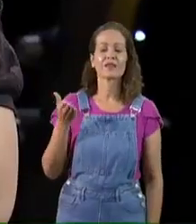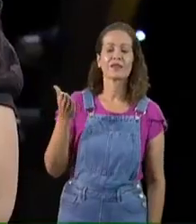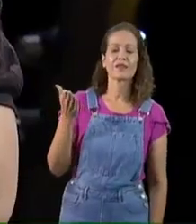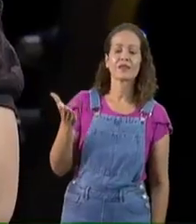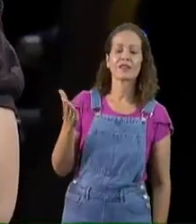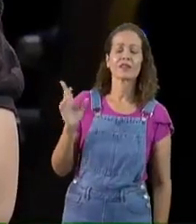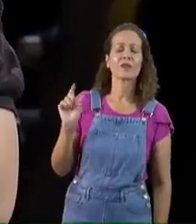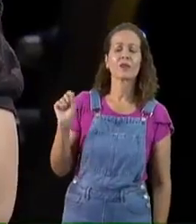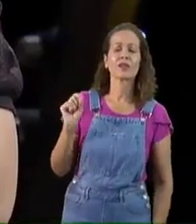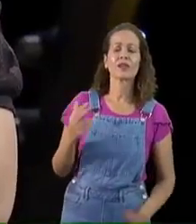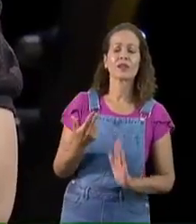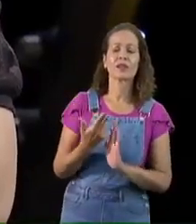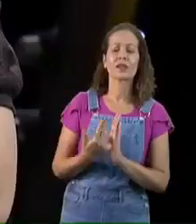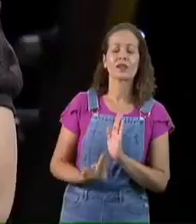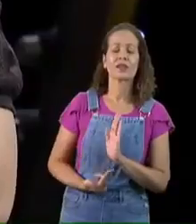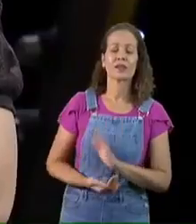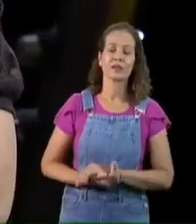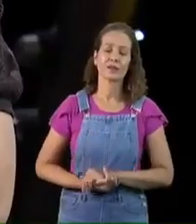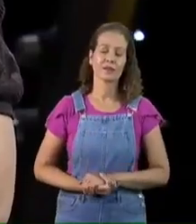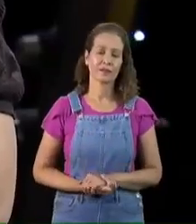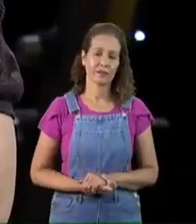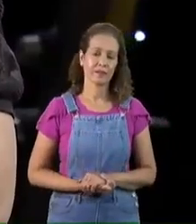você desenhou, Dalit?